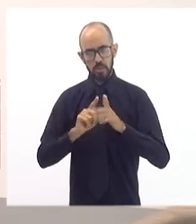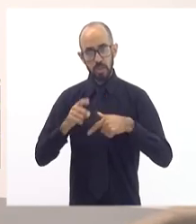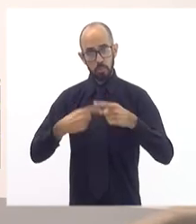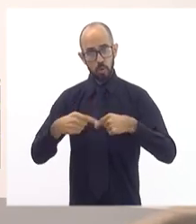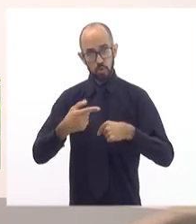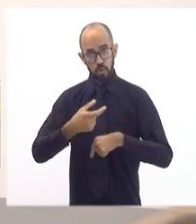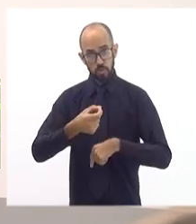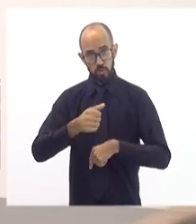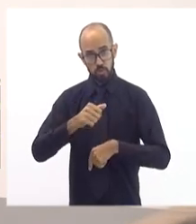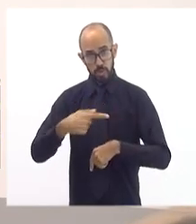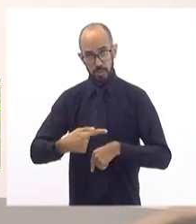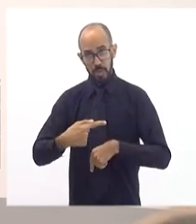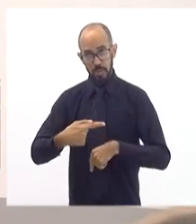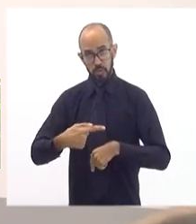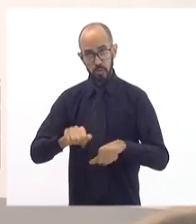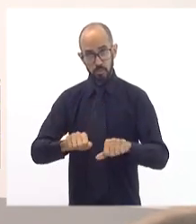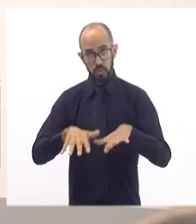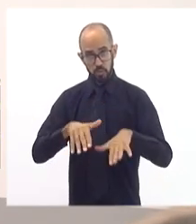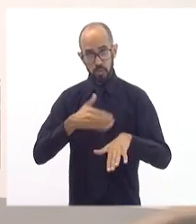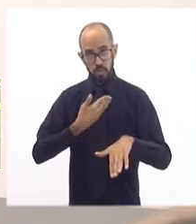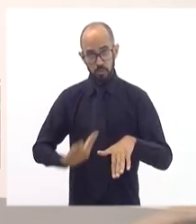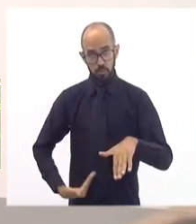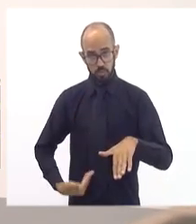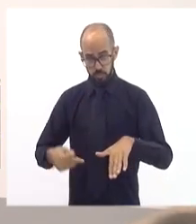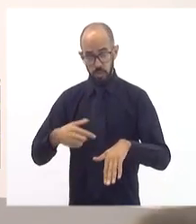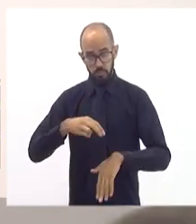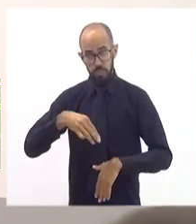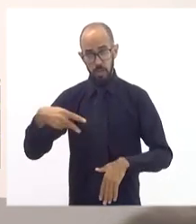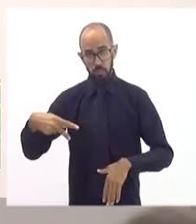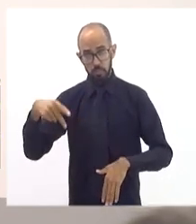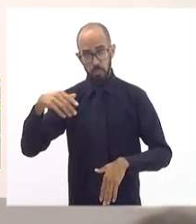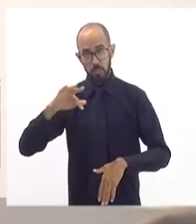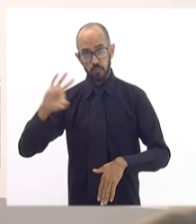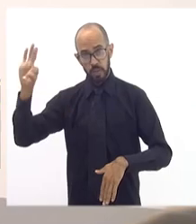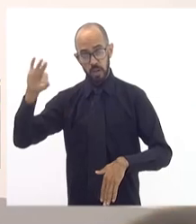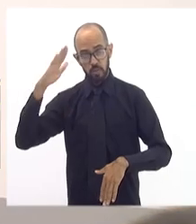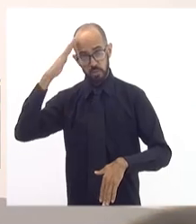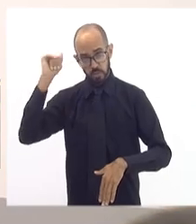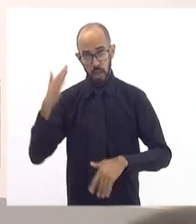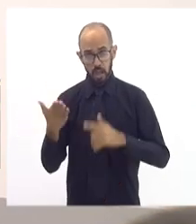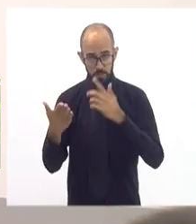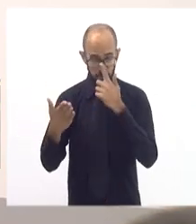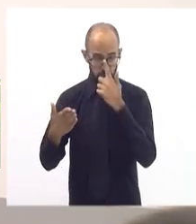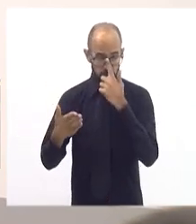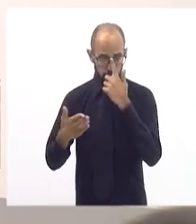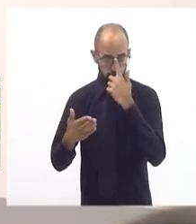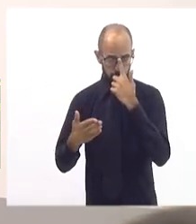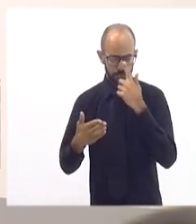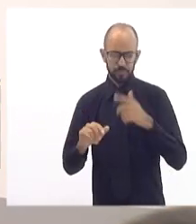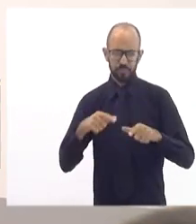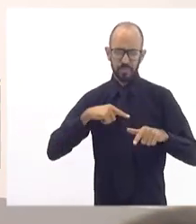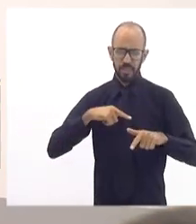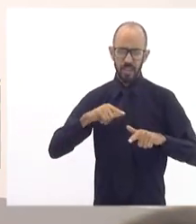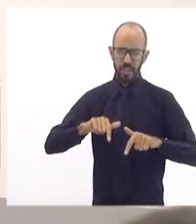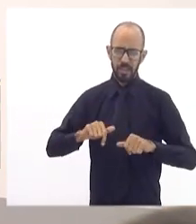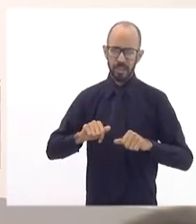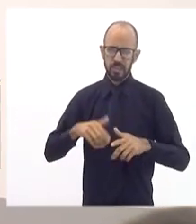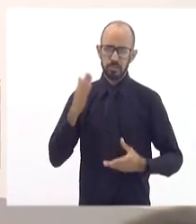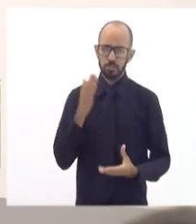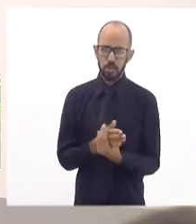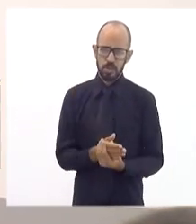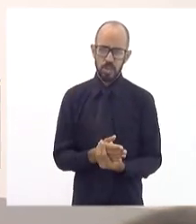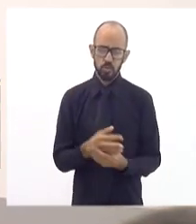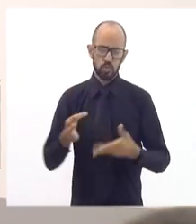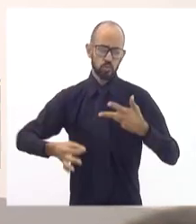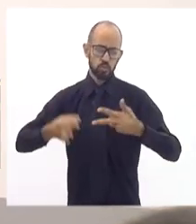17 balde Esse é pública Observe pouco está ciente tem essa é essa essa ação civil pública está correndo no